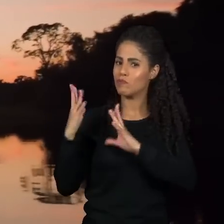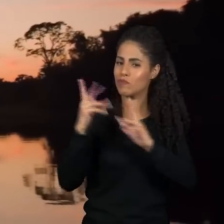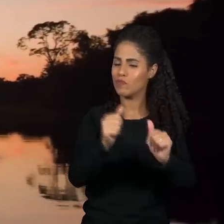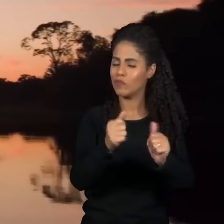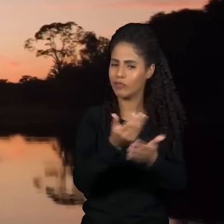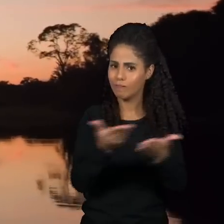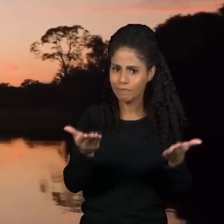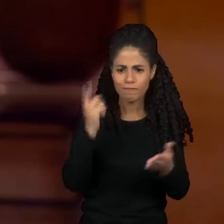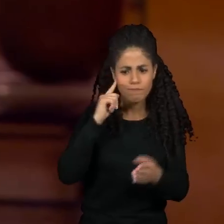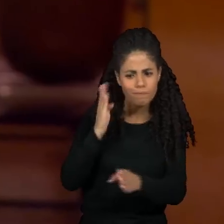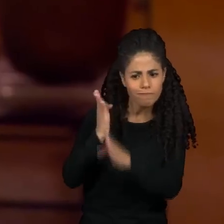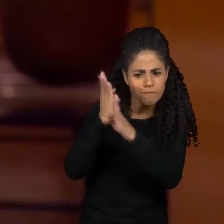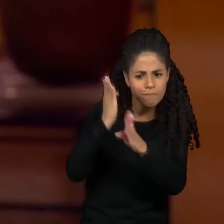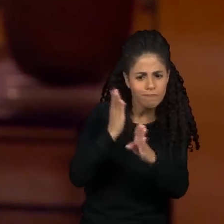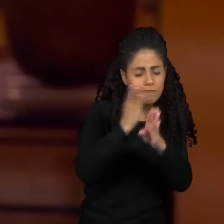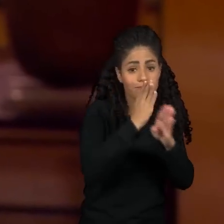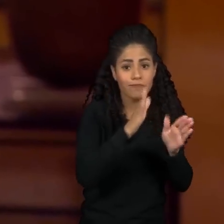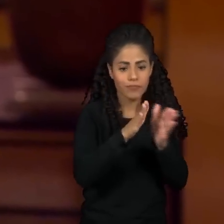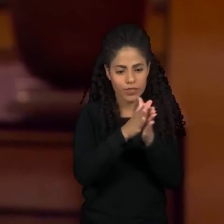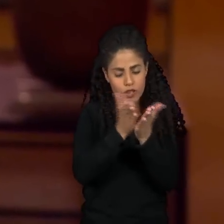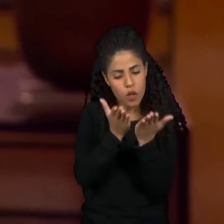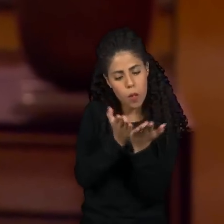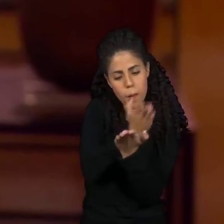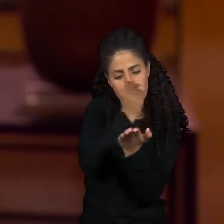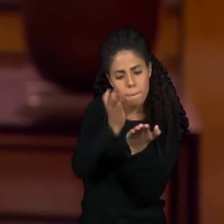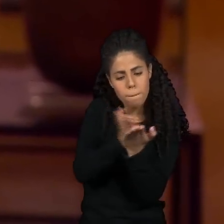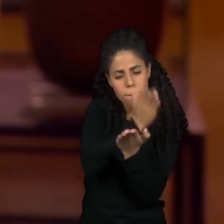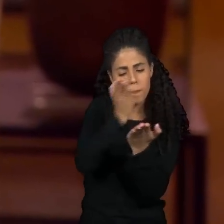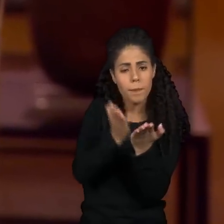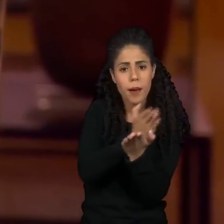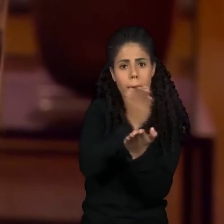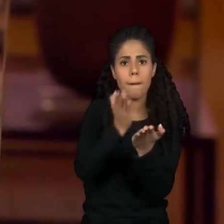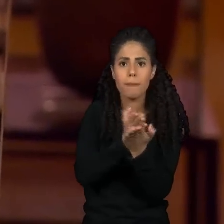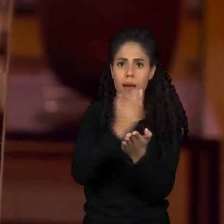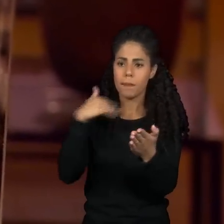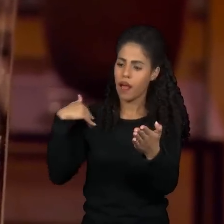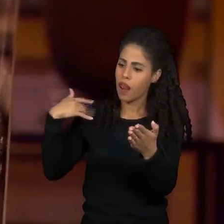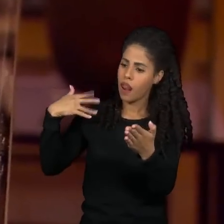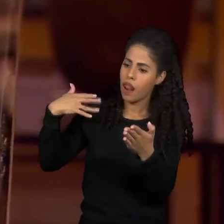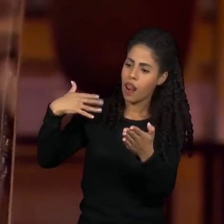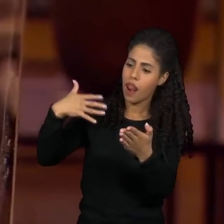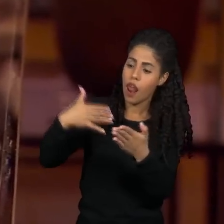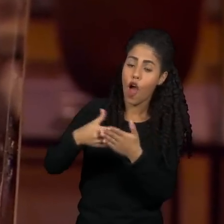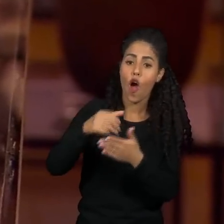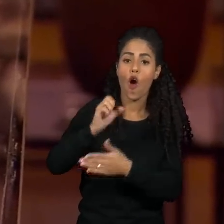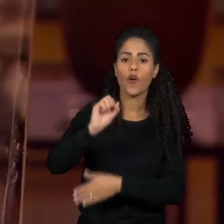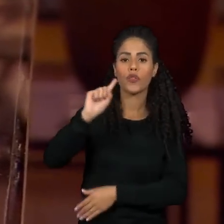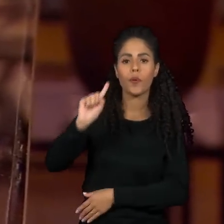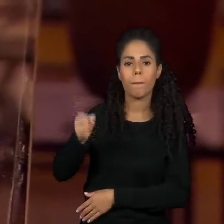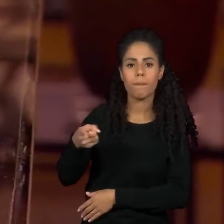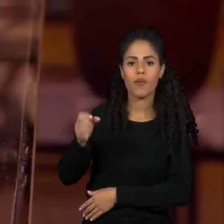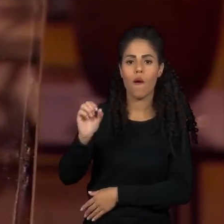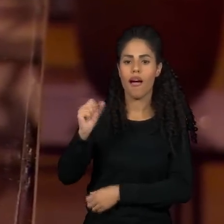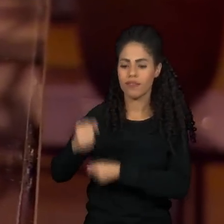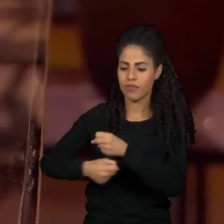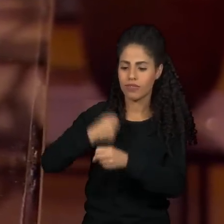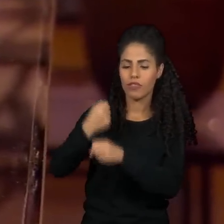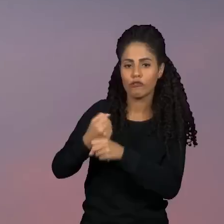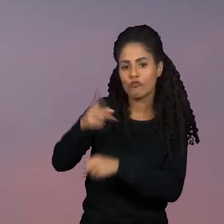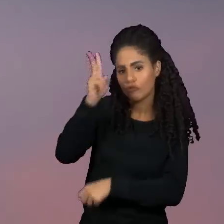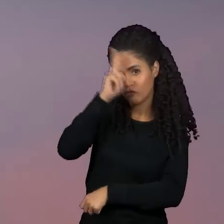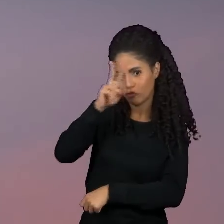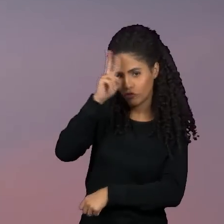As descobertas estão no livro Sob os Tempos do Equinócio, 8.000 anos de história na Amazônia